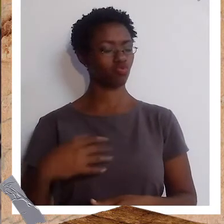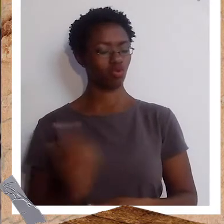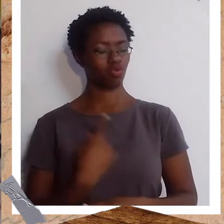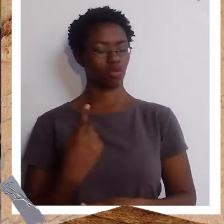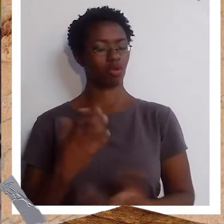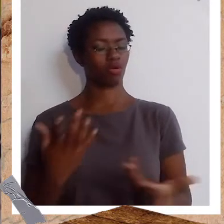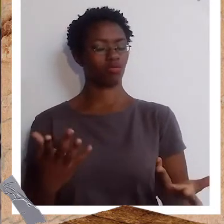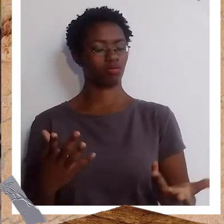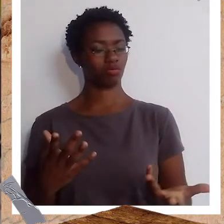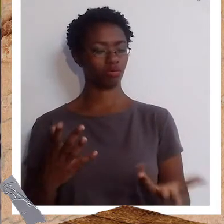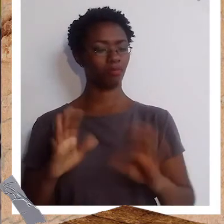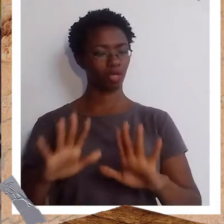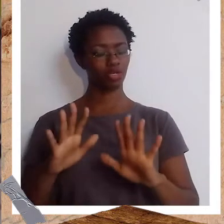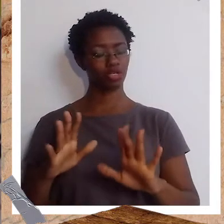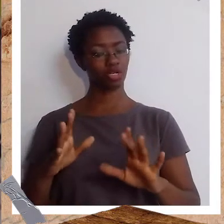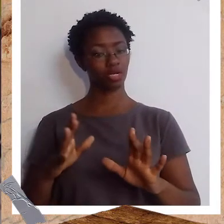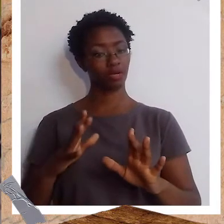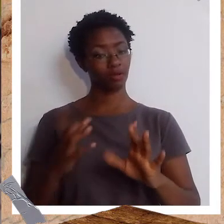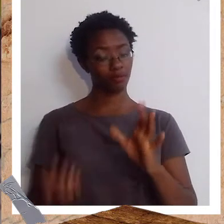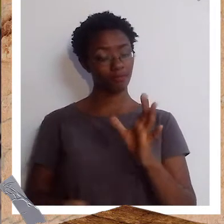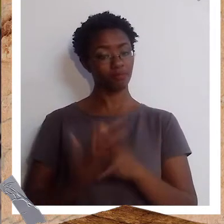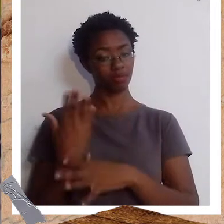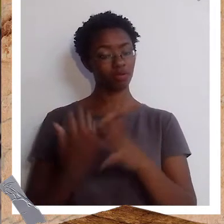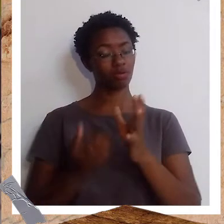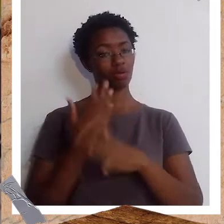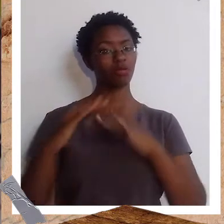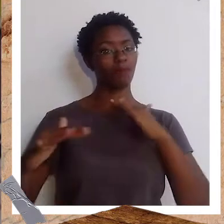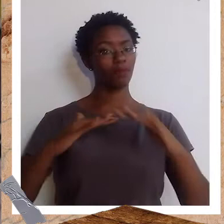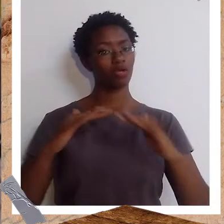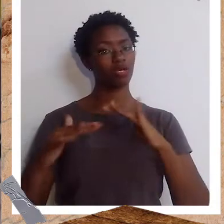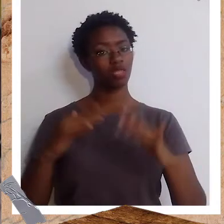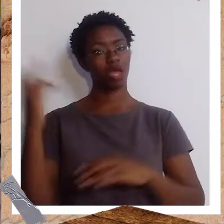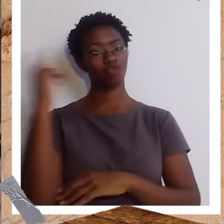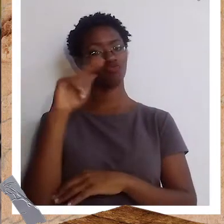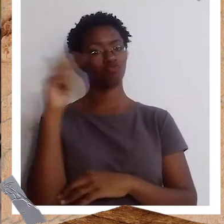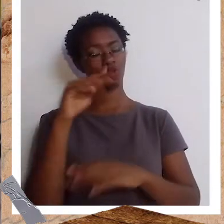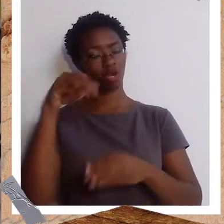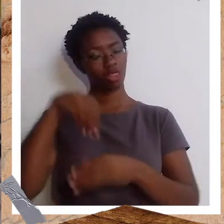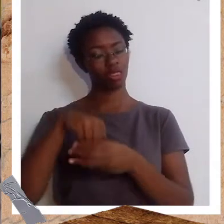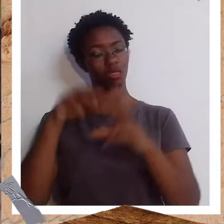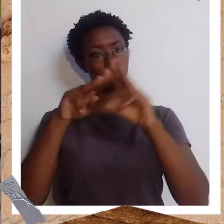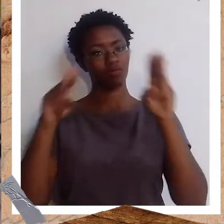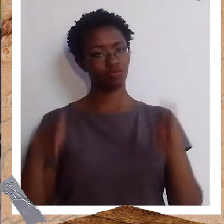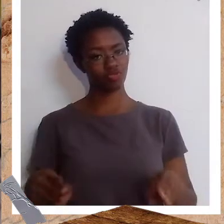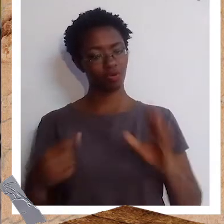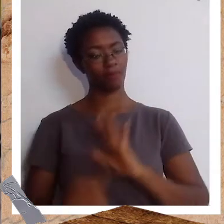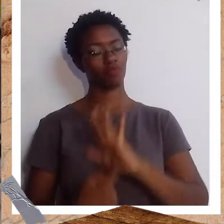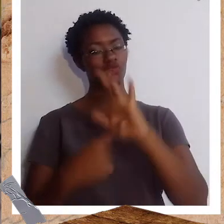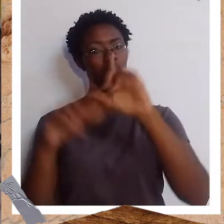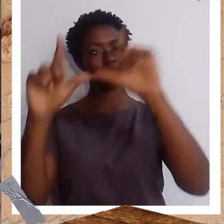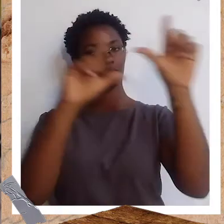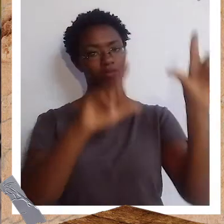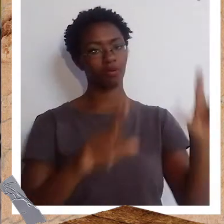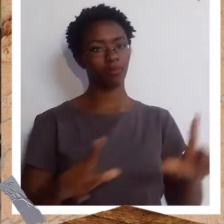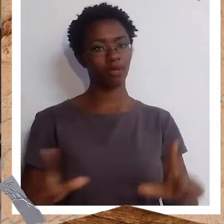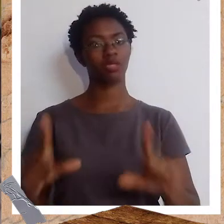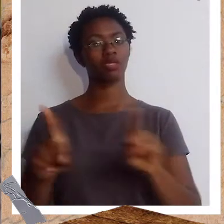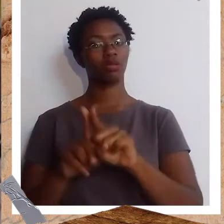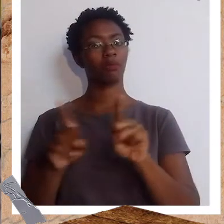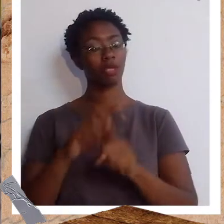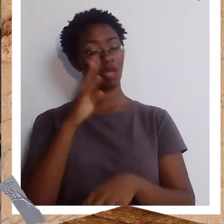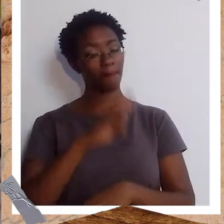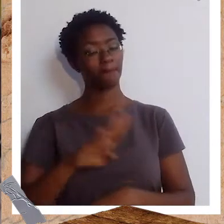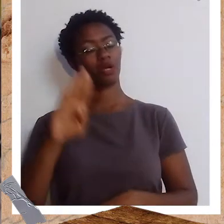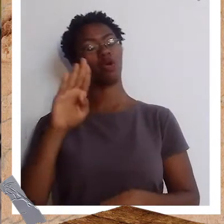essa mobilidade, de trazer uma história para um museu, né, e, por outro lado, essa promessa de